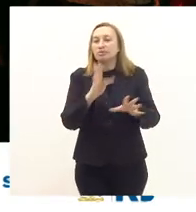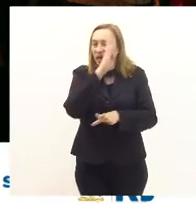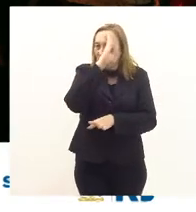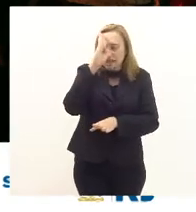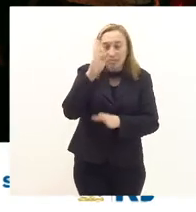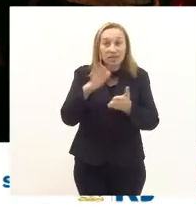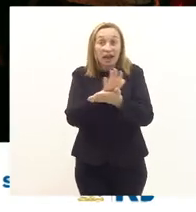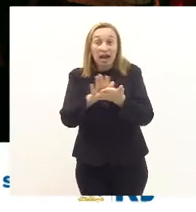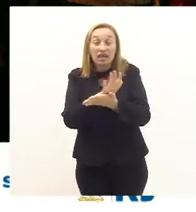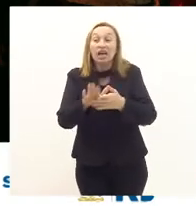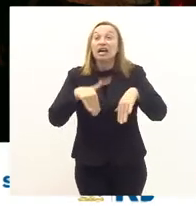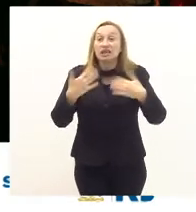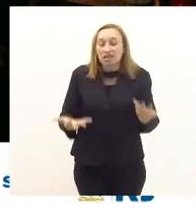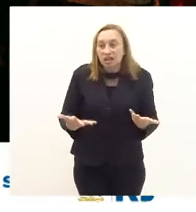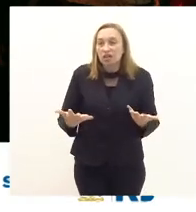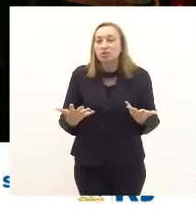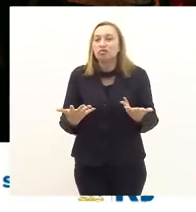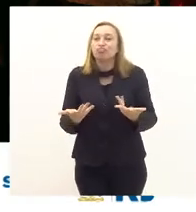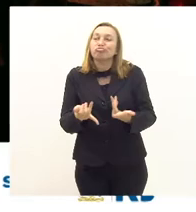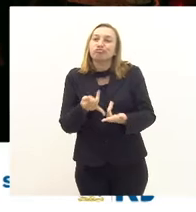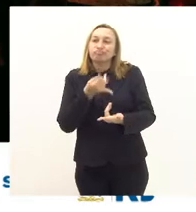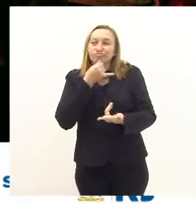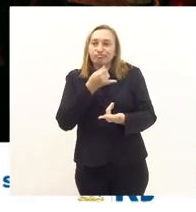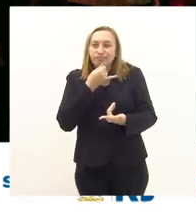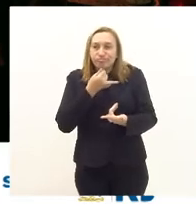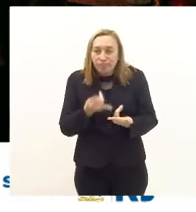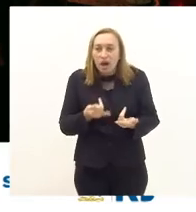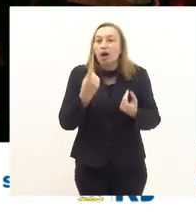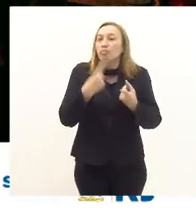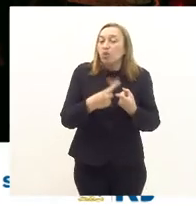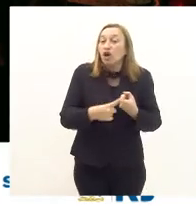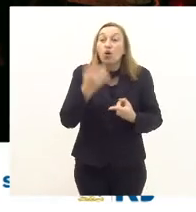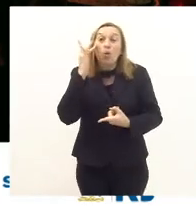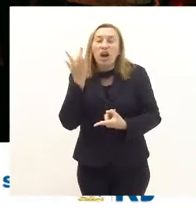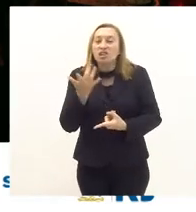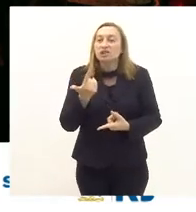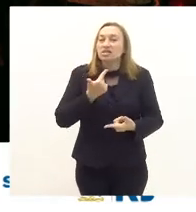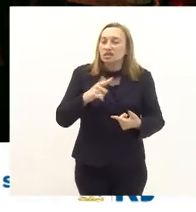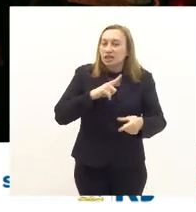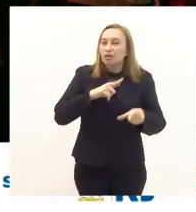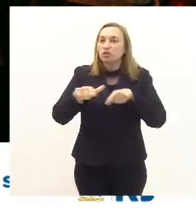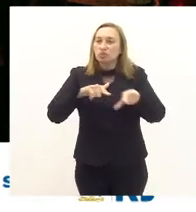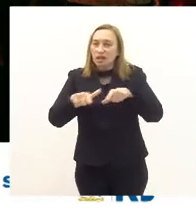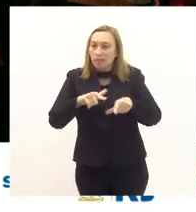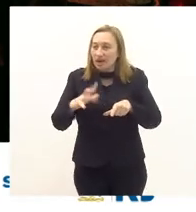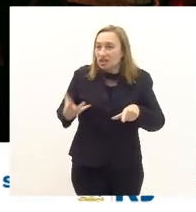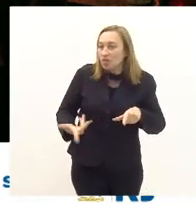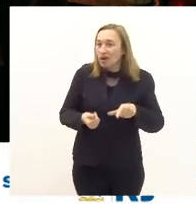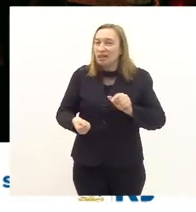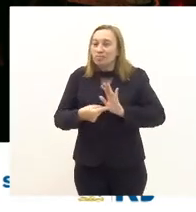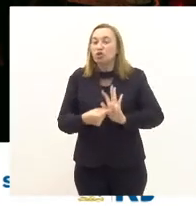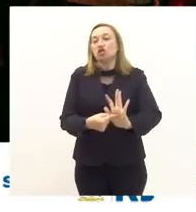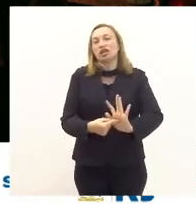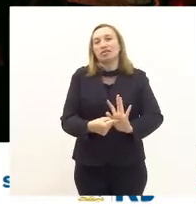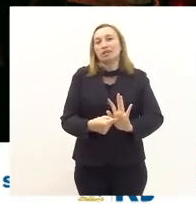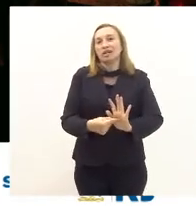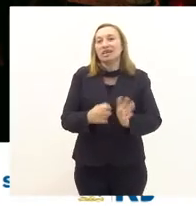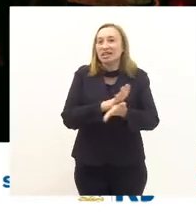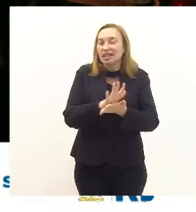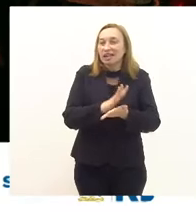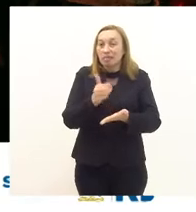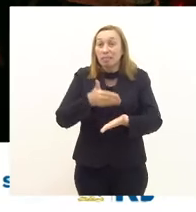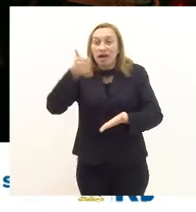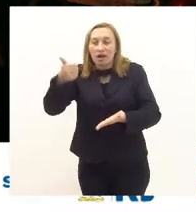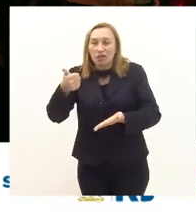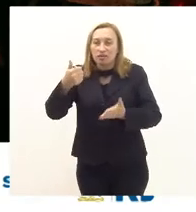acadêmicos, né? Então, isso me trazia um certo pânico, porque eu acho que, se a gente tem um trabalho de excelência, a gente tem que mostrar. E nada melhor do que